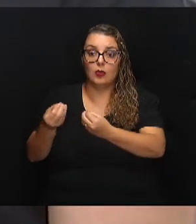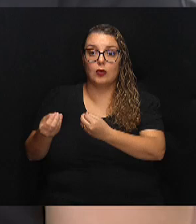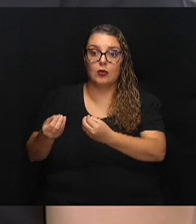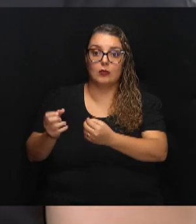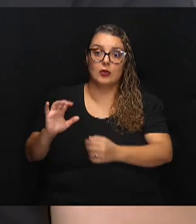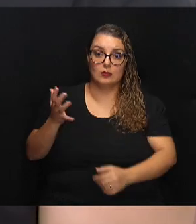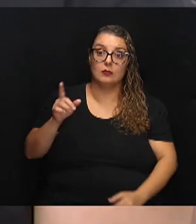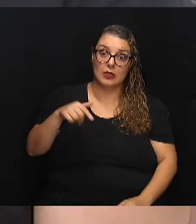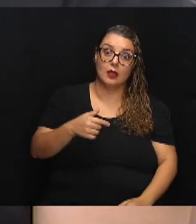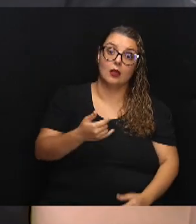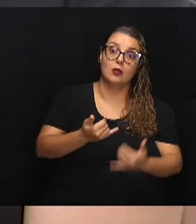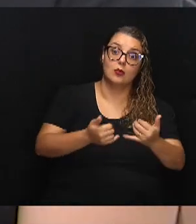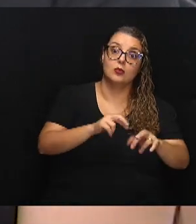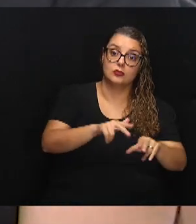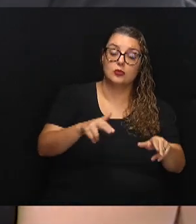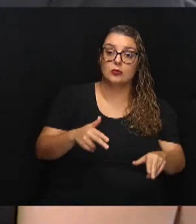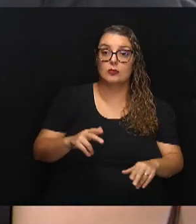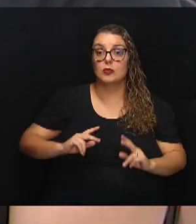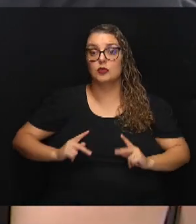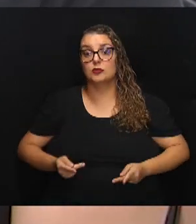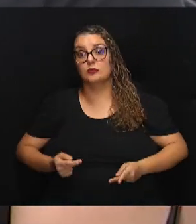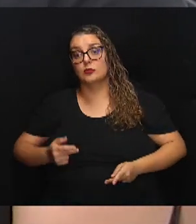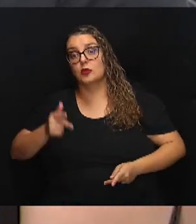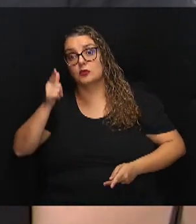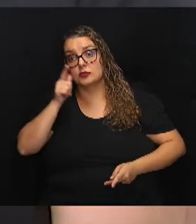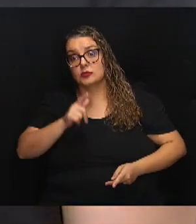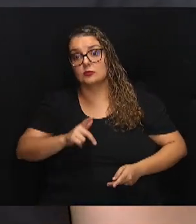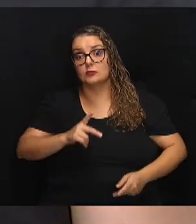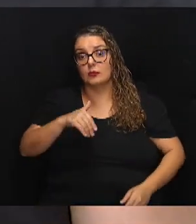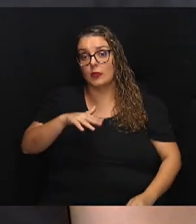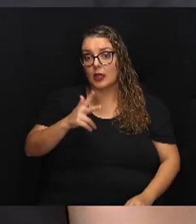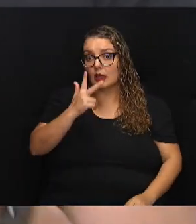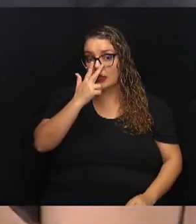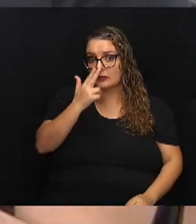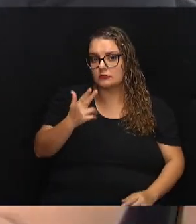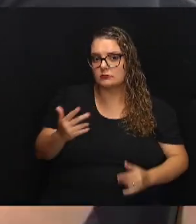é um jogo, porque o ser humano conseguia chegar mais perto do que a inteligência artificial chegava na